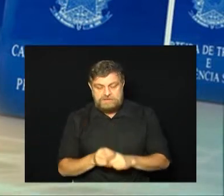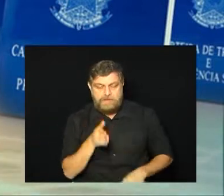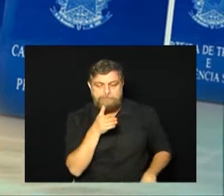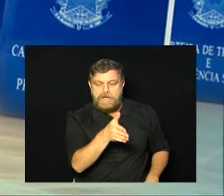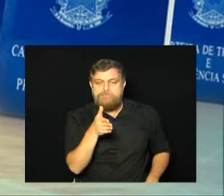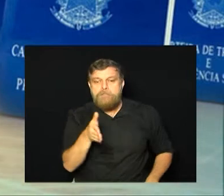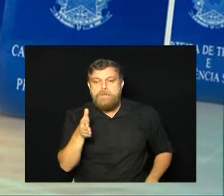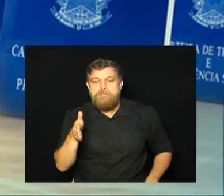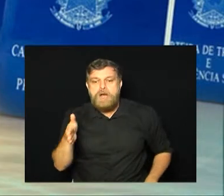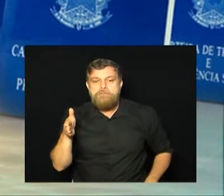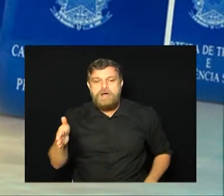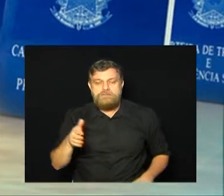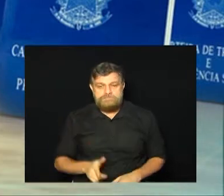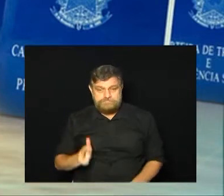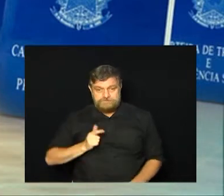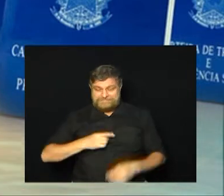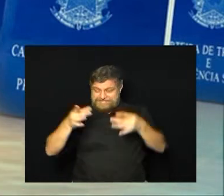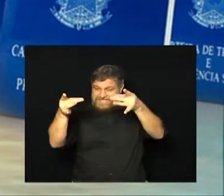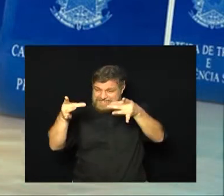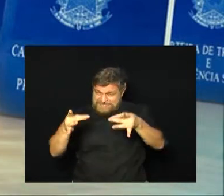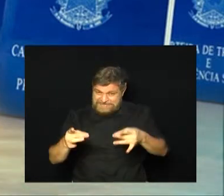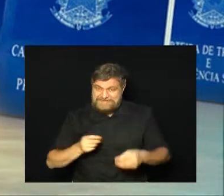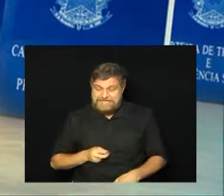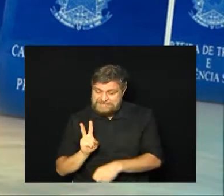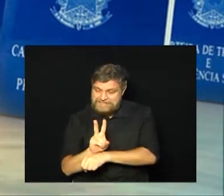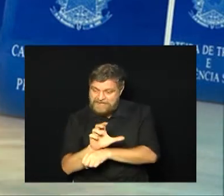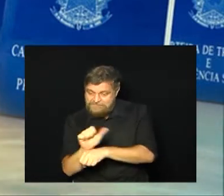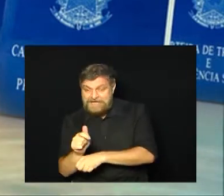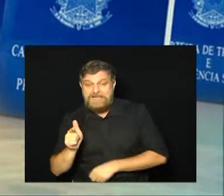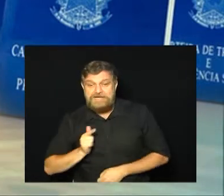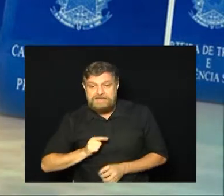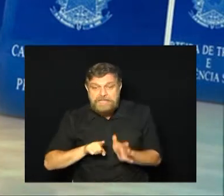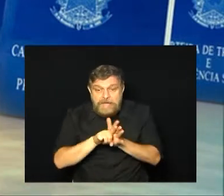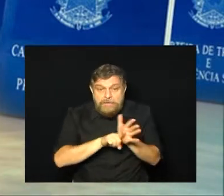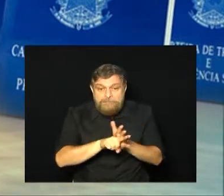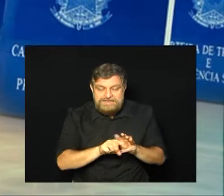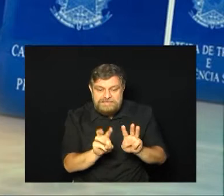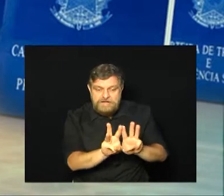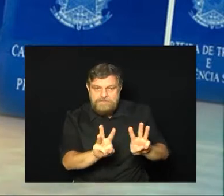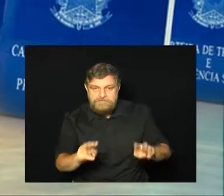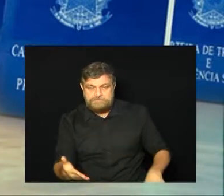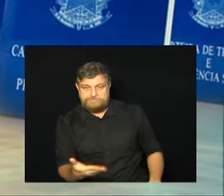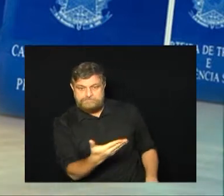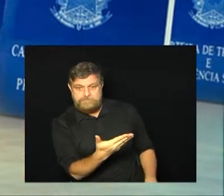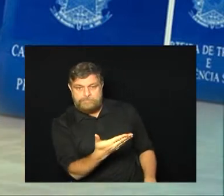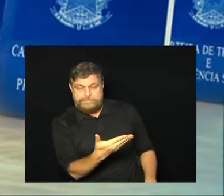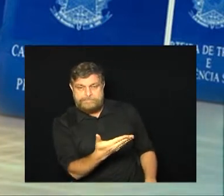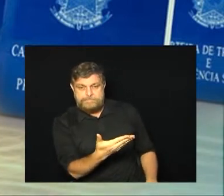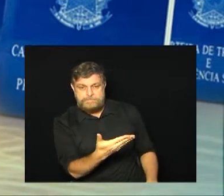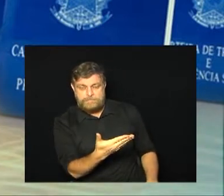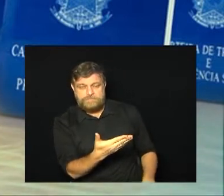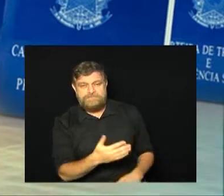porta. Para mais detalhes das vagas disponíveis, basta entrar no site